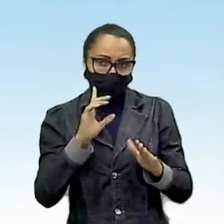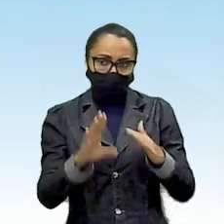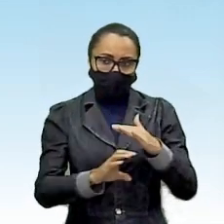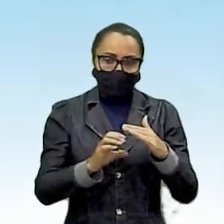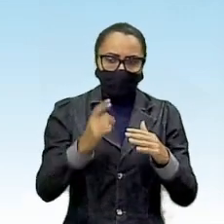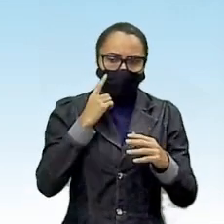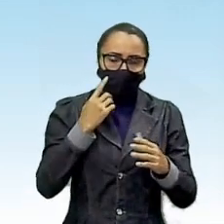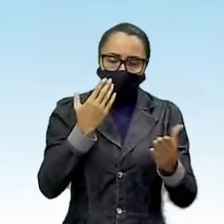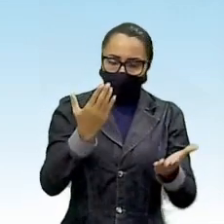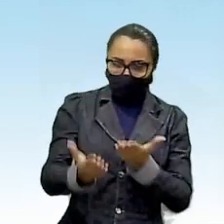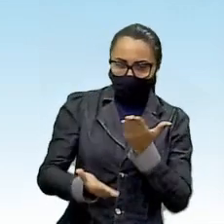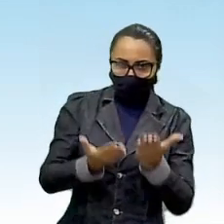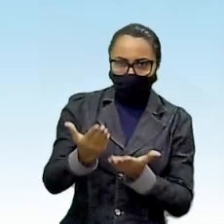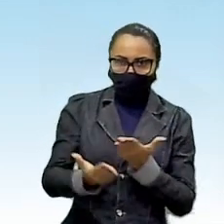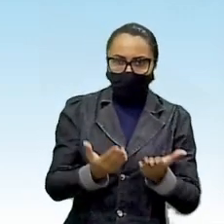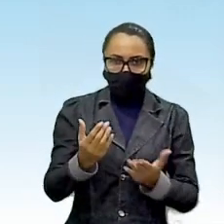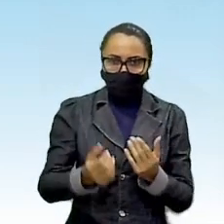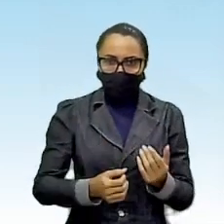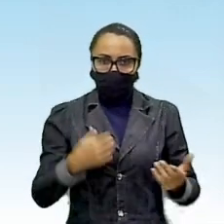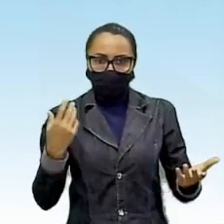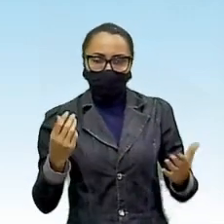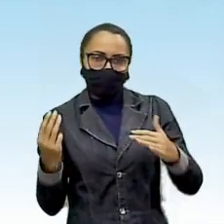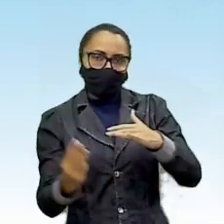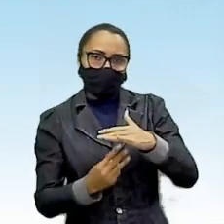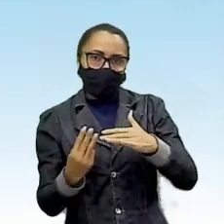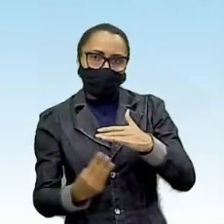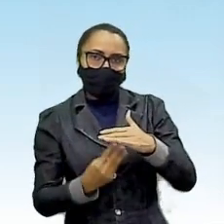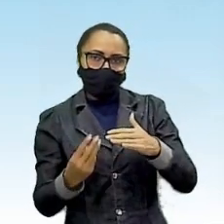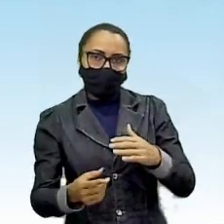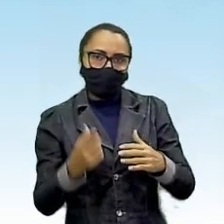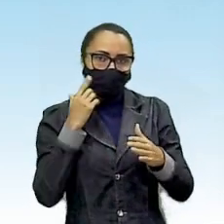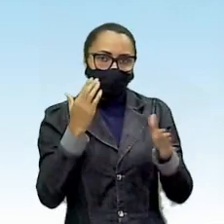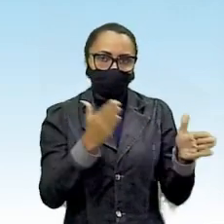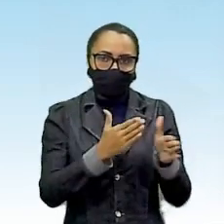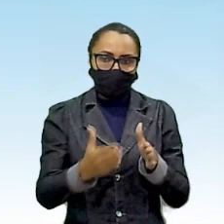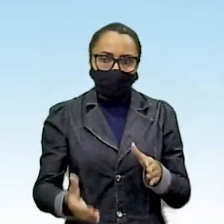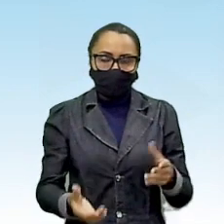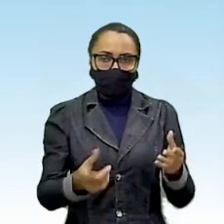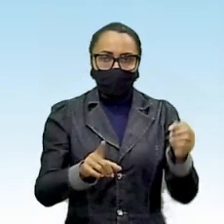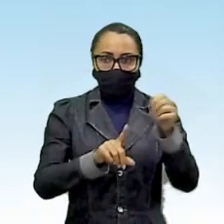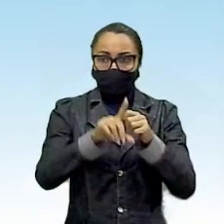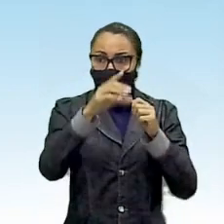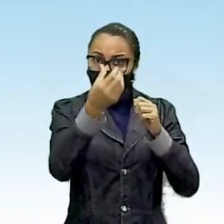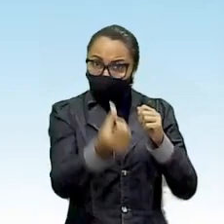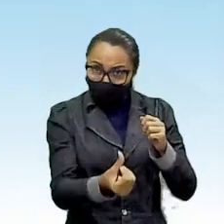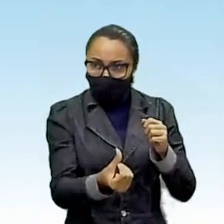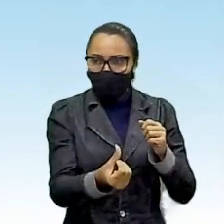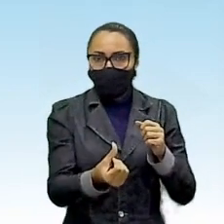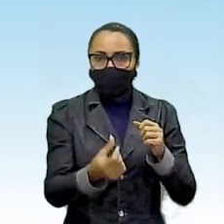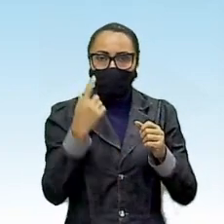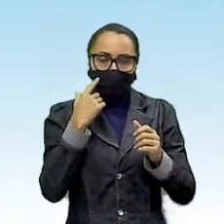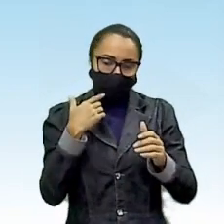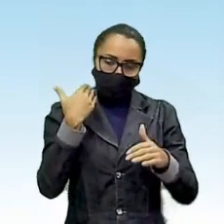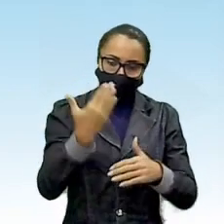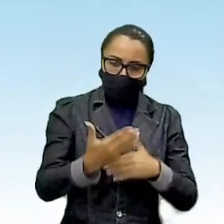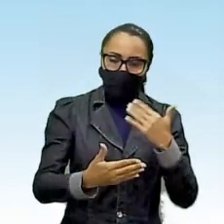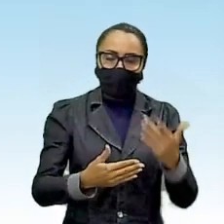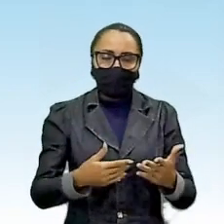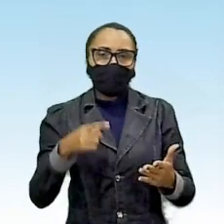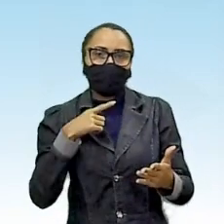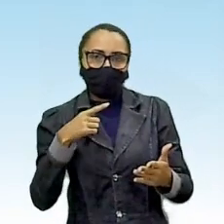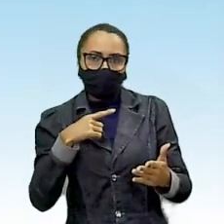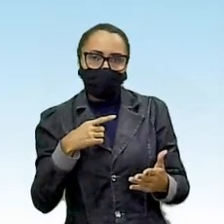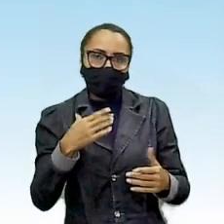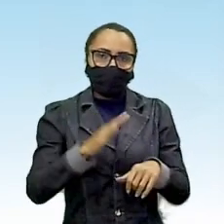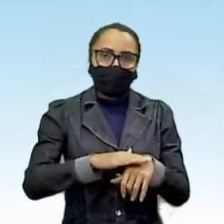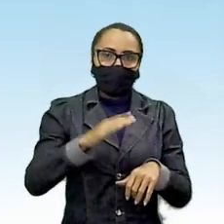prestar serviços a terceiros com duração de até 6 meses. E aí, mas se ela tiver, né, mais